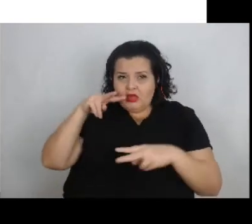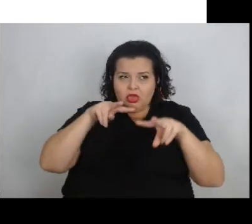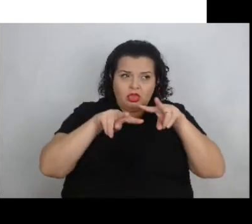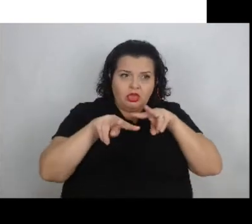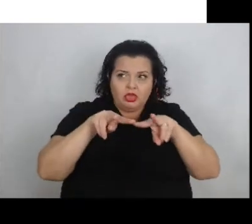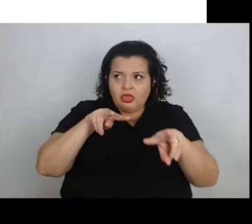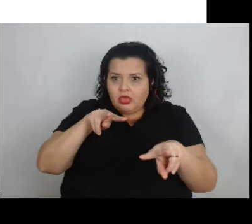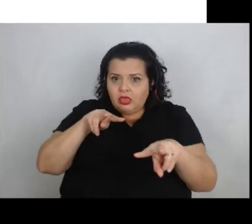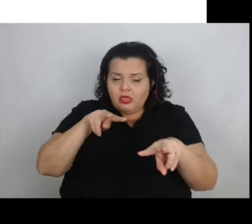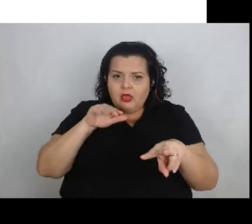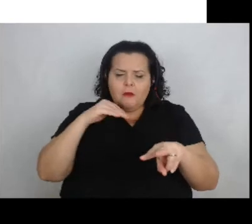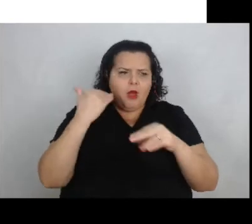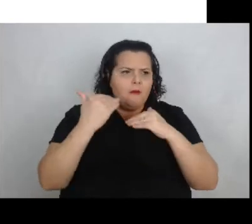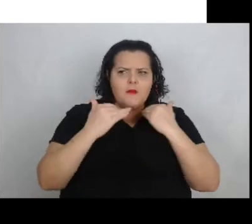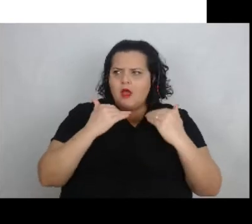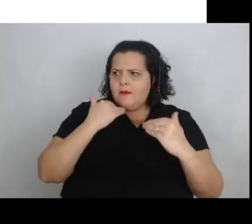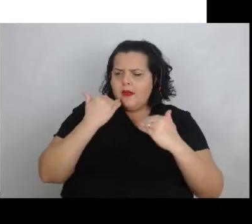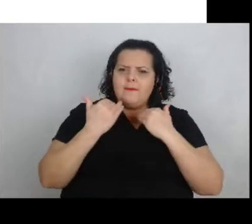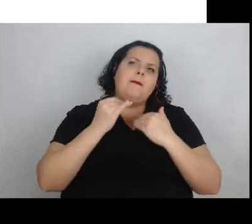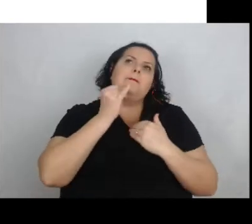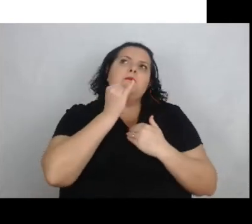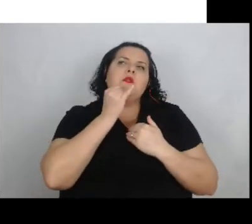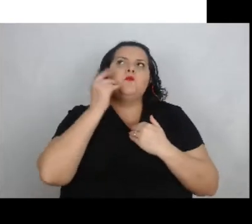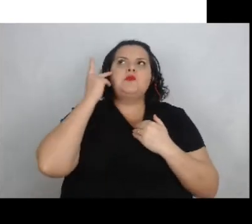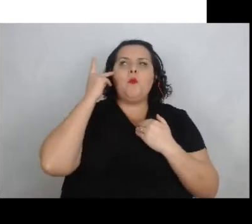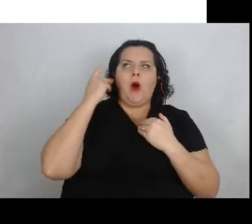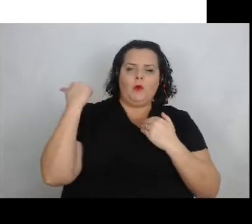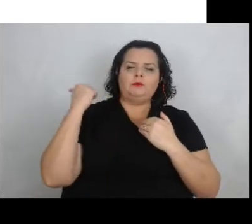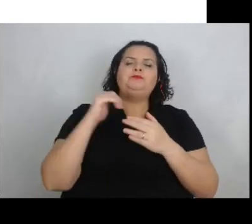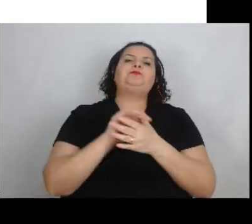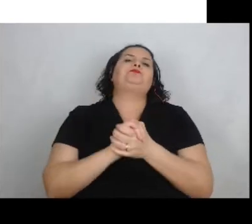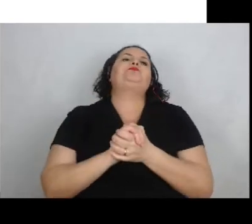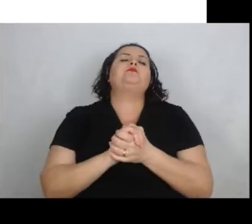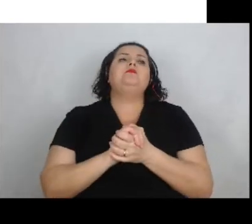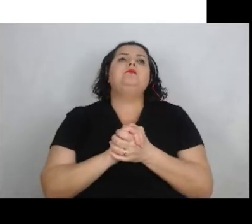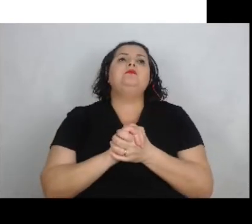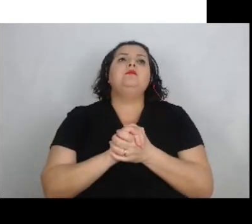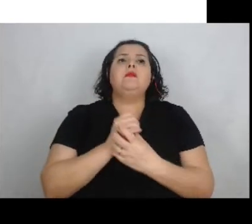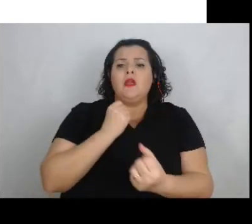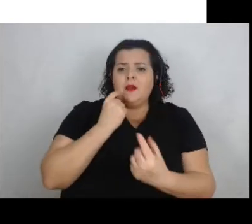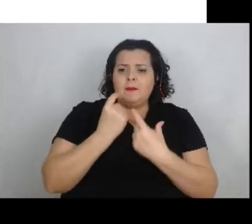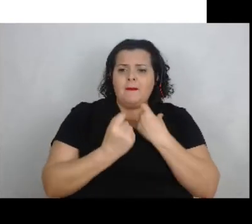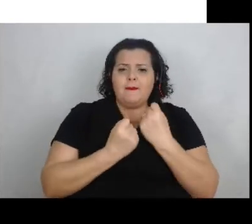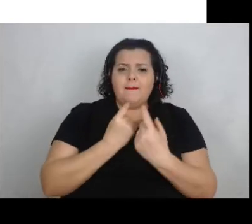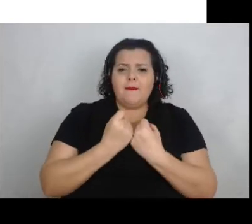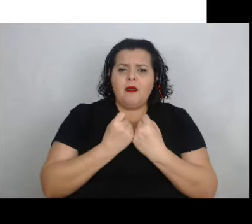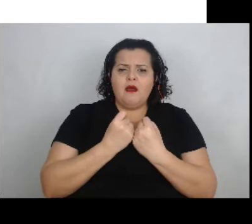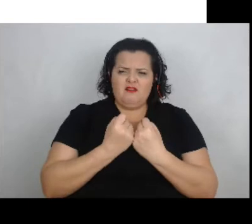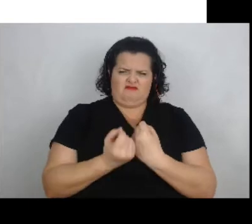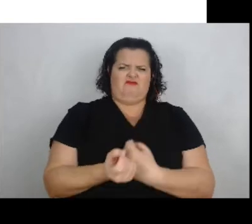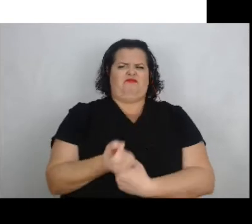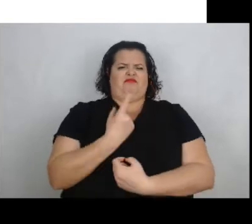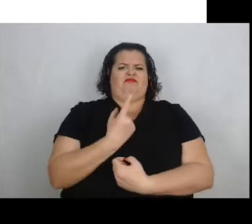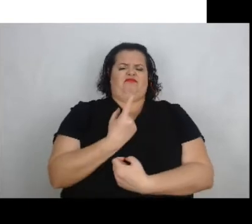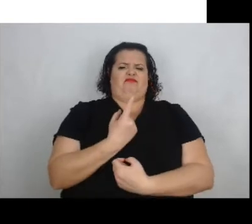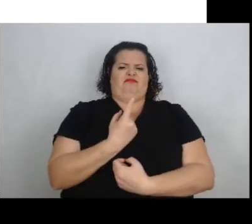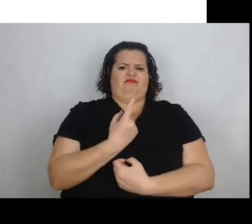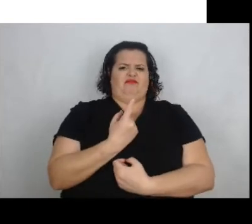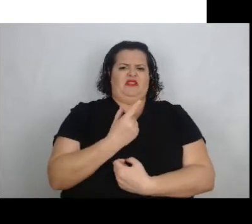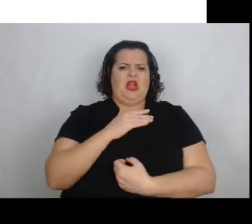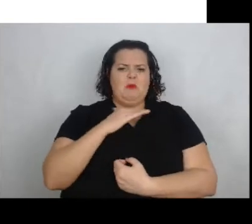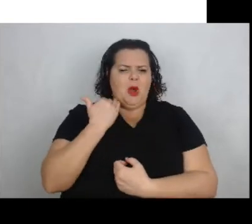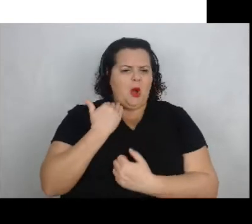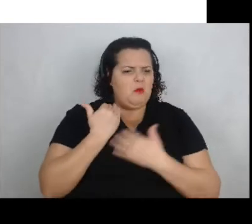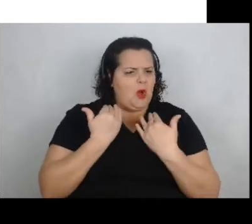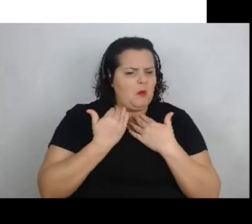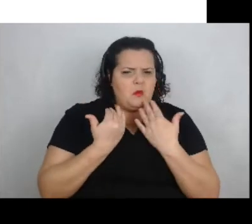dados de mortalidade, por exemplo, de São Paulo, algumas coisas aparentemente são muito estranhas, né? Os óbitos se concentram